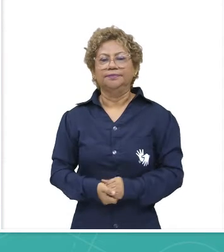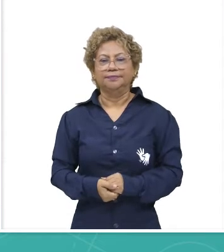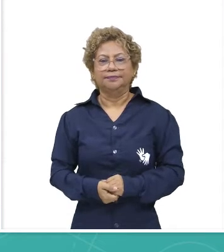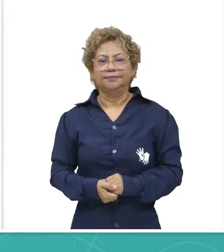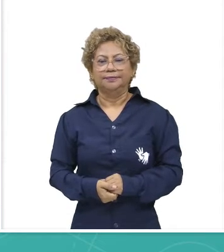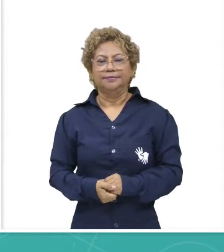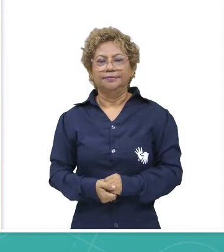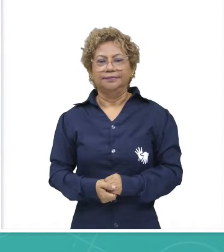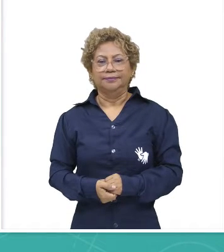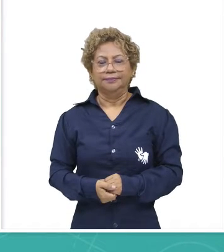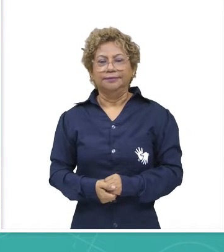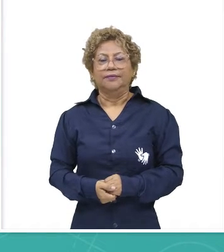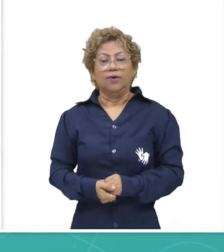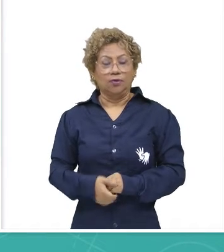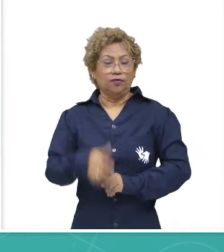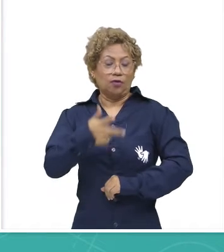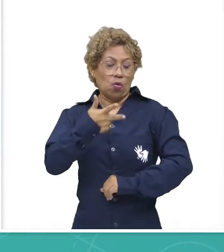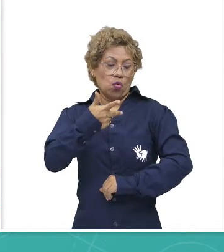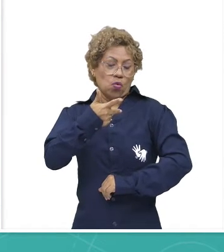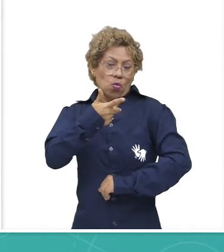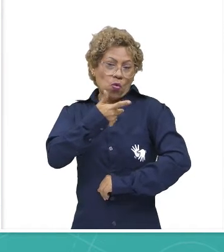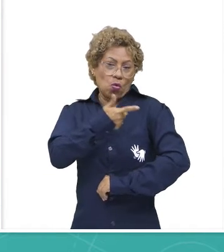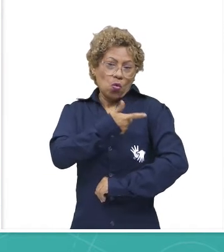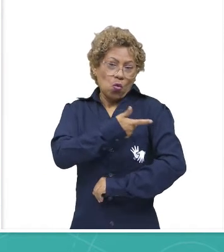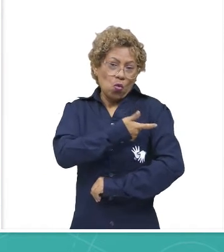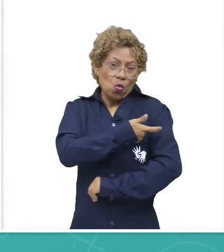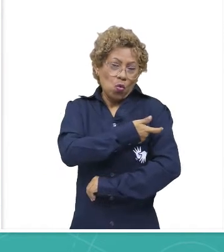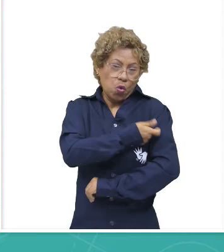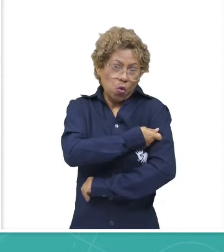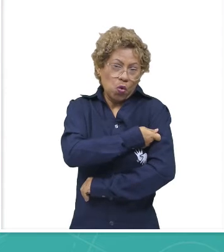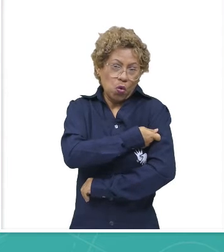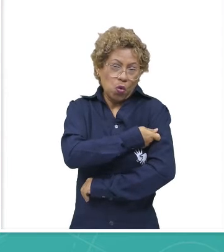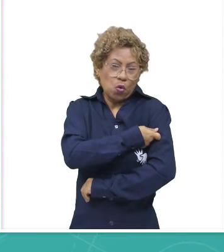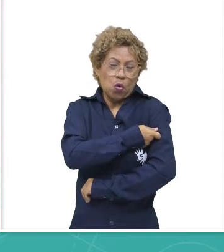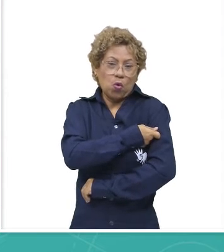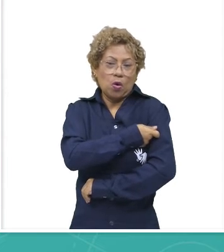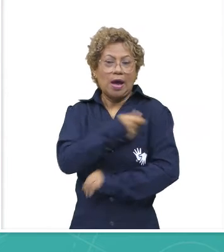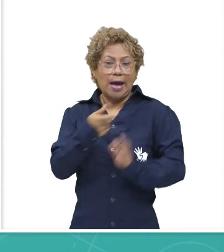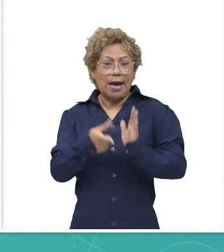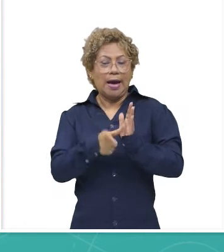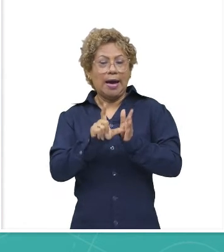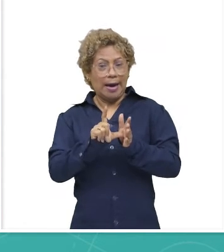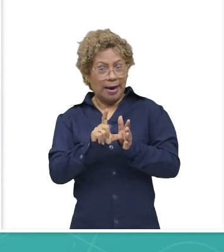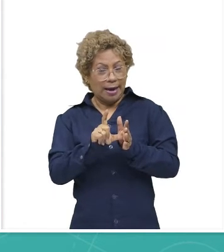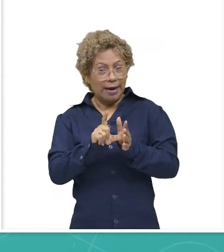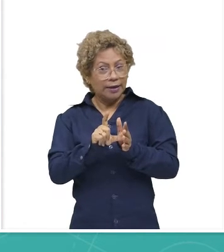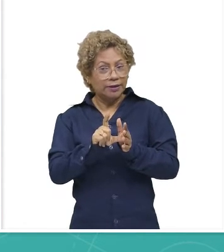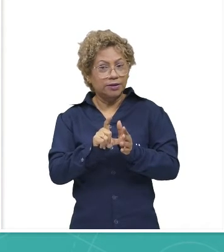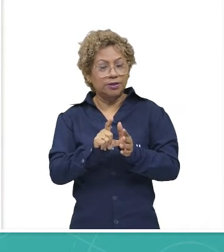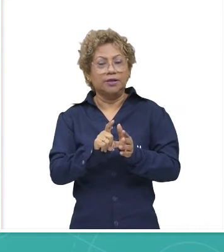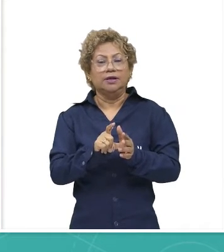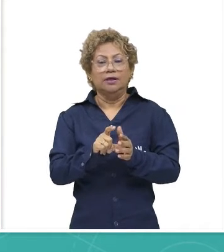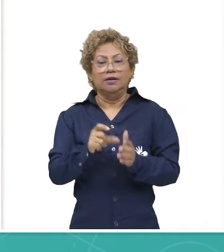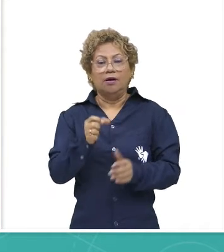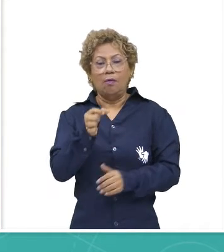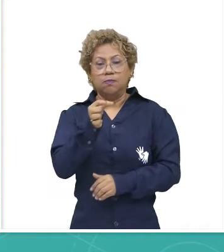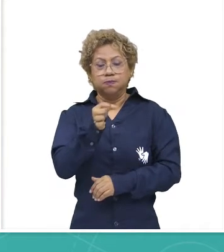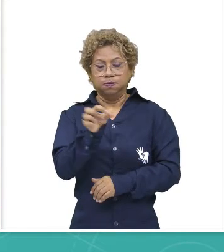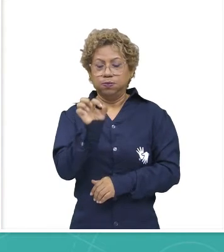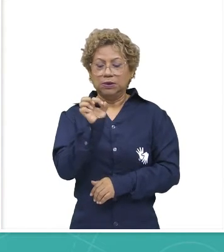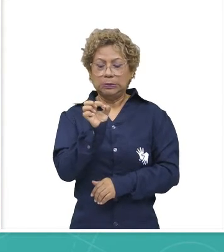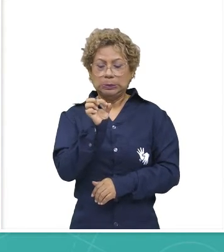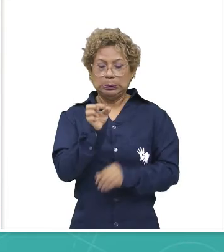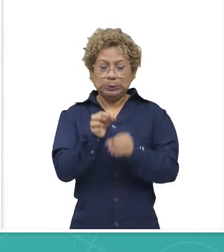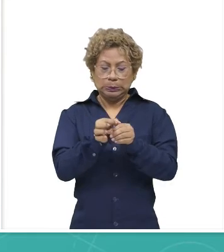êmbolo da seringa até o fim, o ponto até onde vai o êmbolo mostra o quanto de ar foi comprimido. Então, se